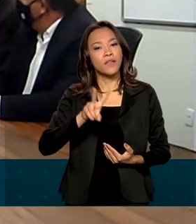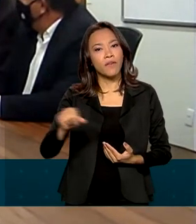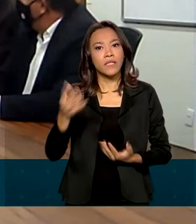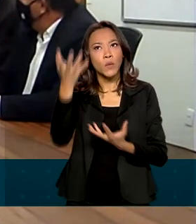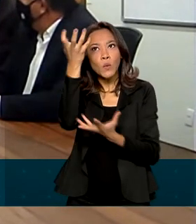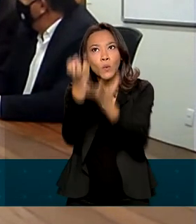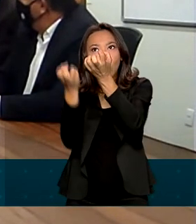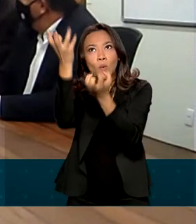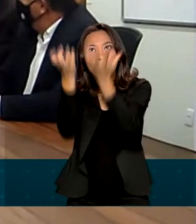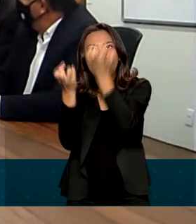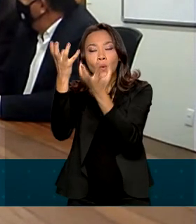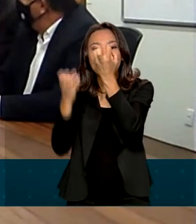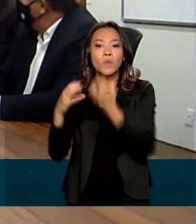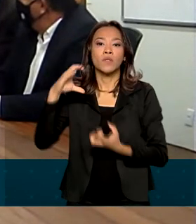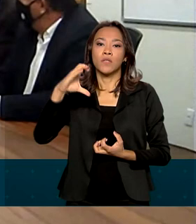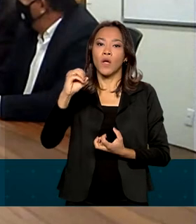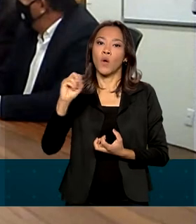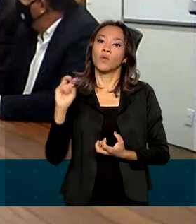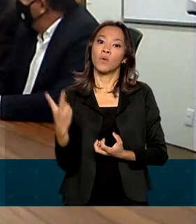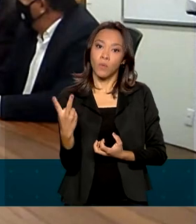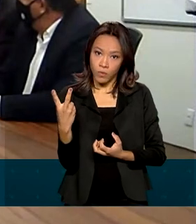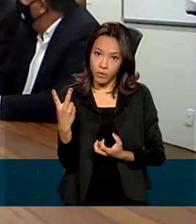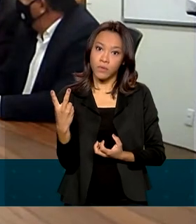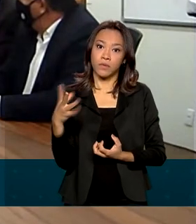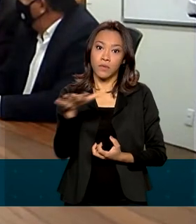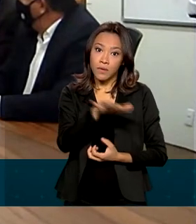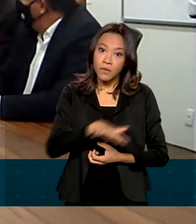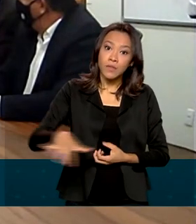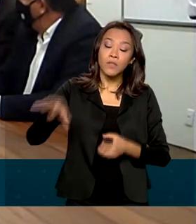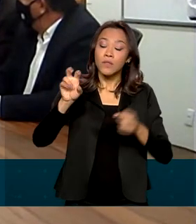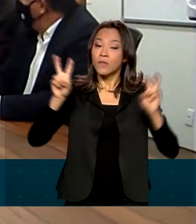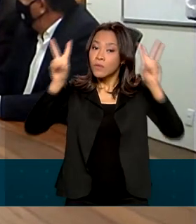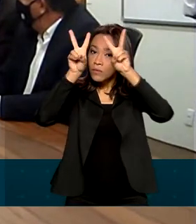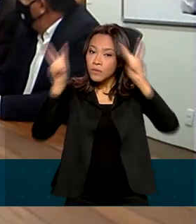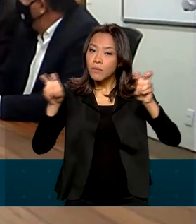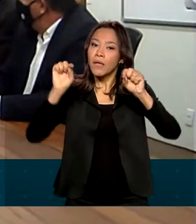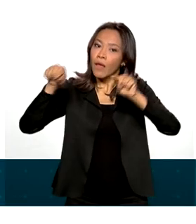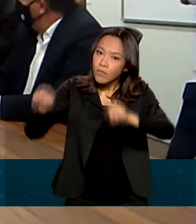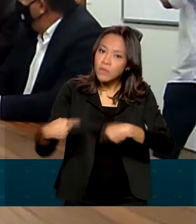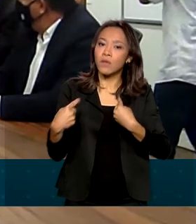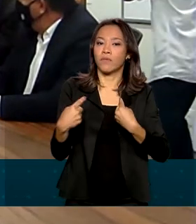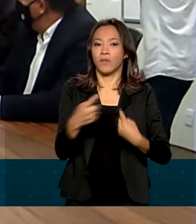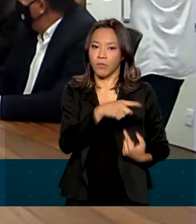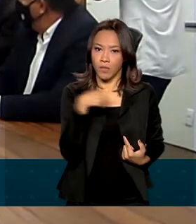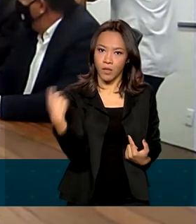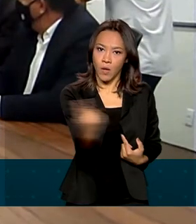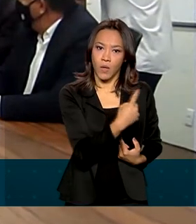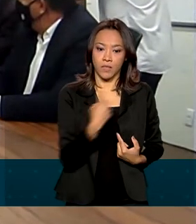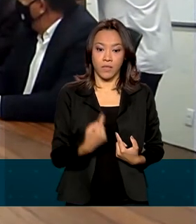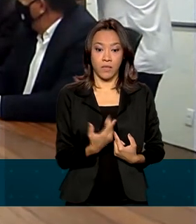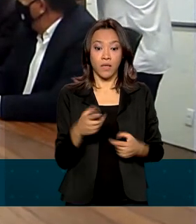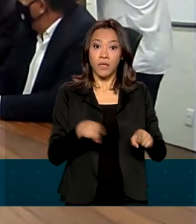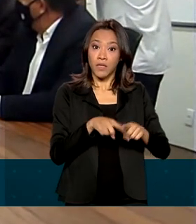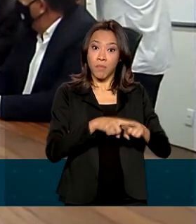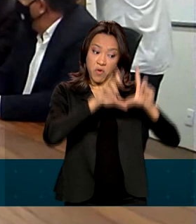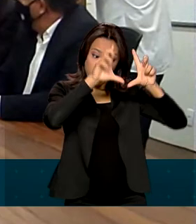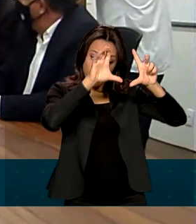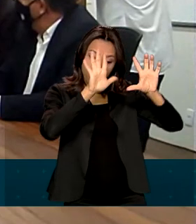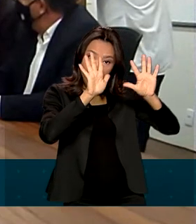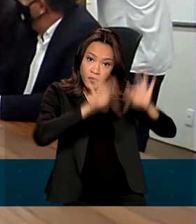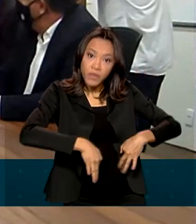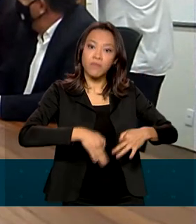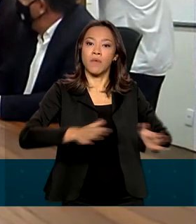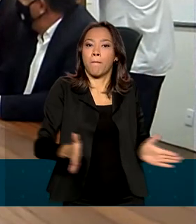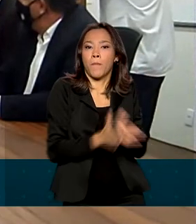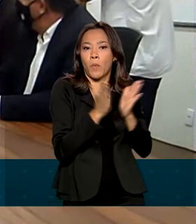carbono da atmosfera como uma solução para o tema e para mais um desafio que nós temos. O é radicar a pobreza aqui, que nós ainda